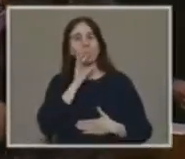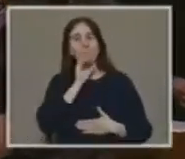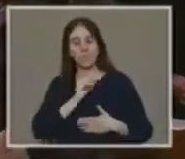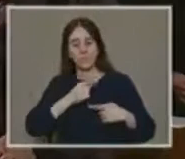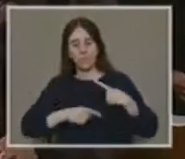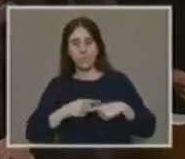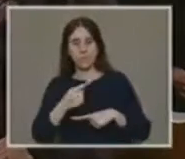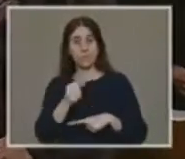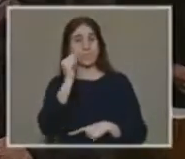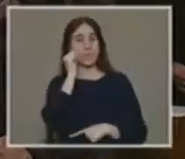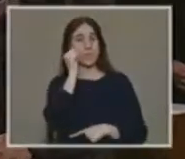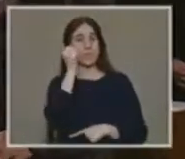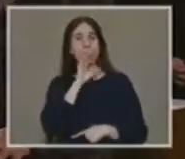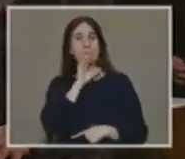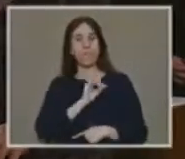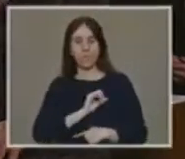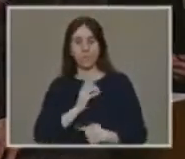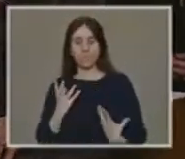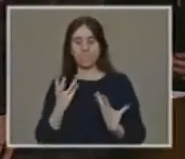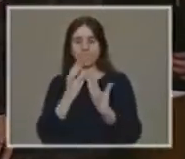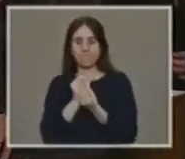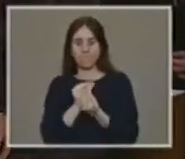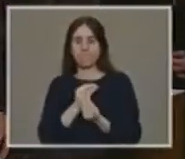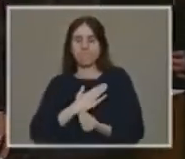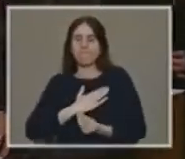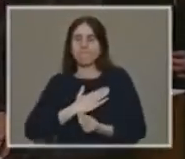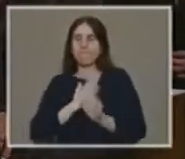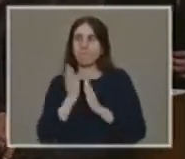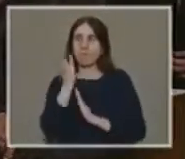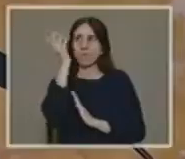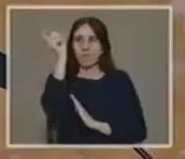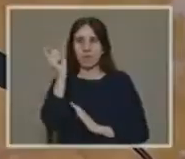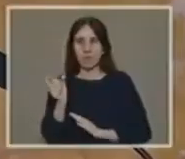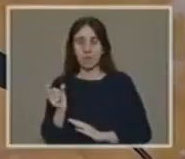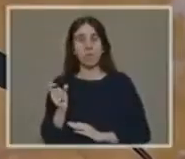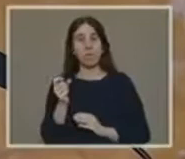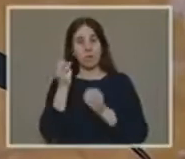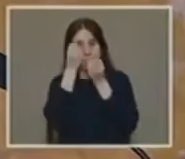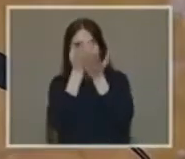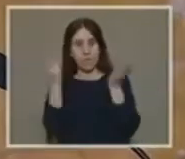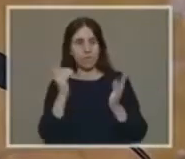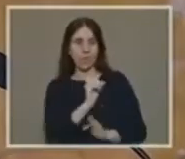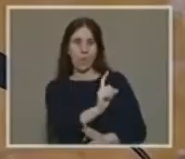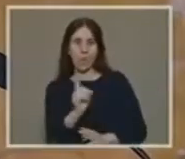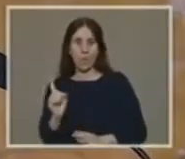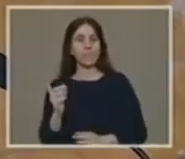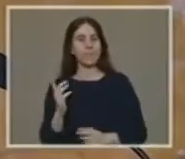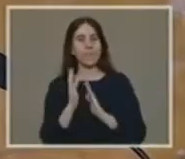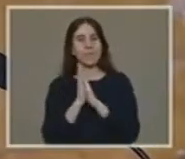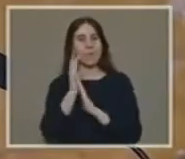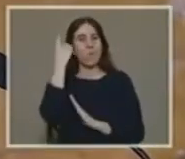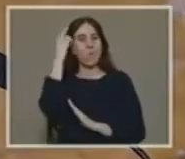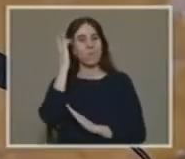Filho, e com o Pai e o Filho adorado e glorificado. Ele que falou pelos profetas, creio na Igreja